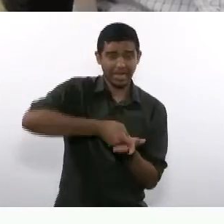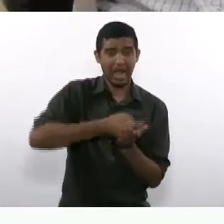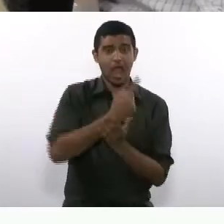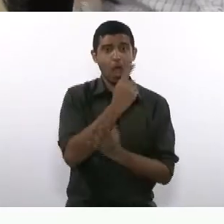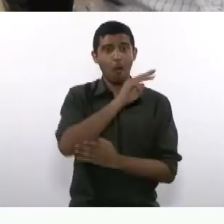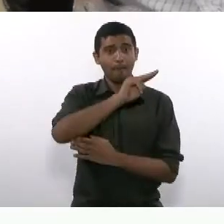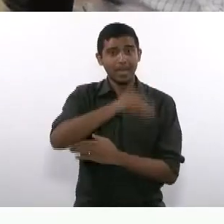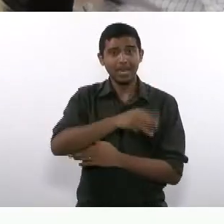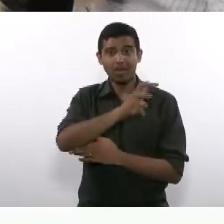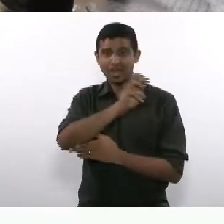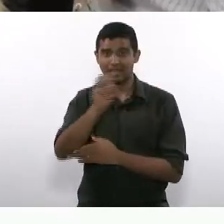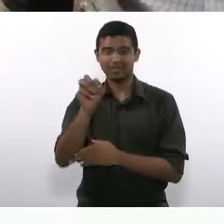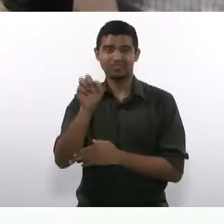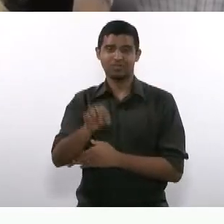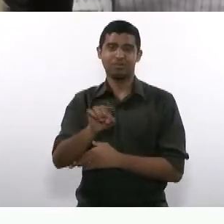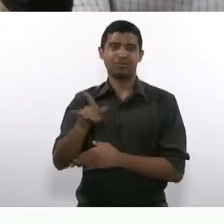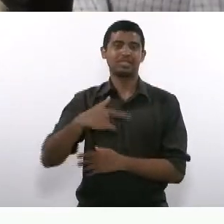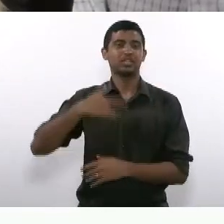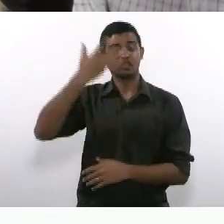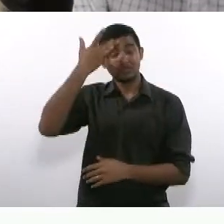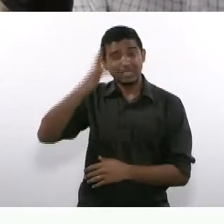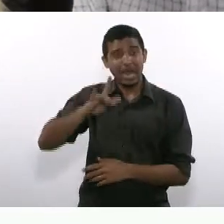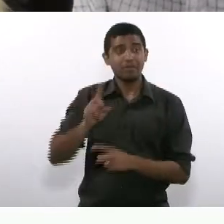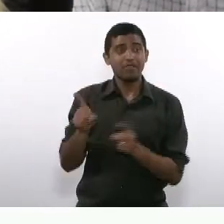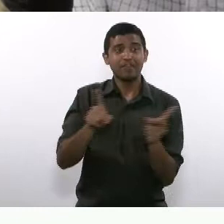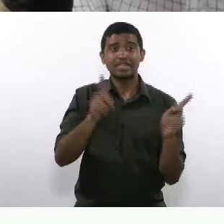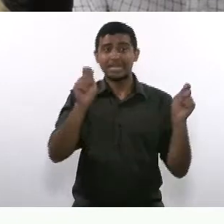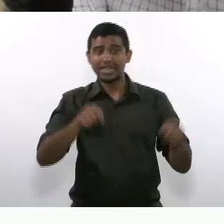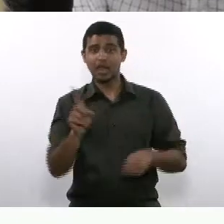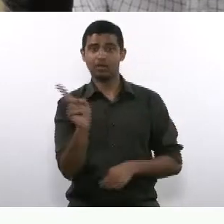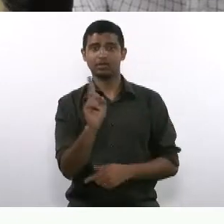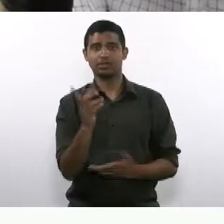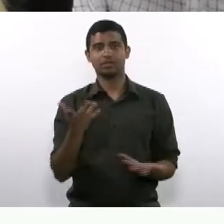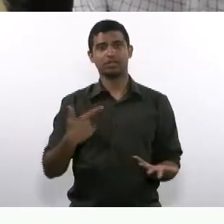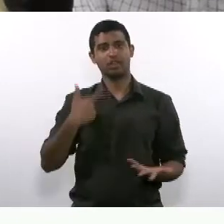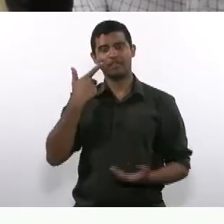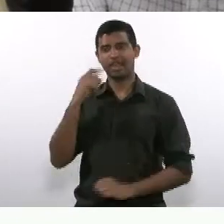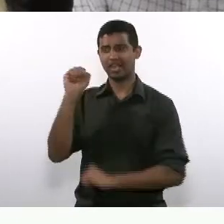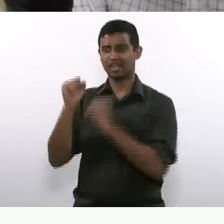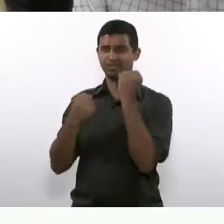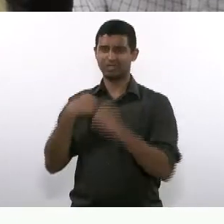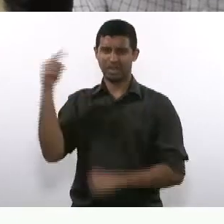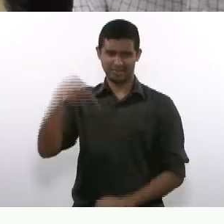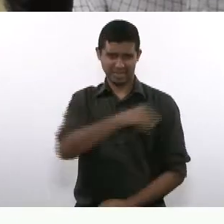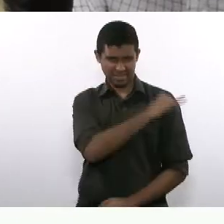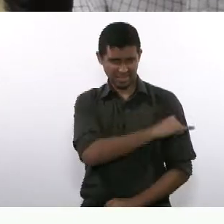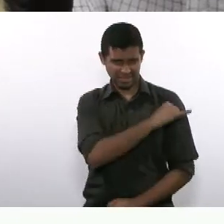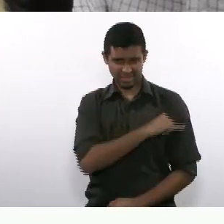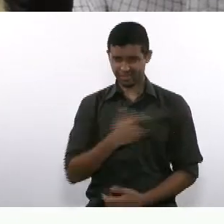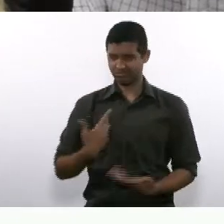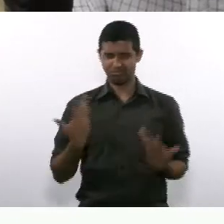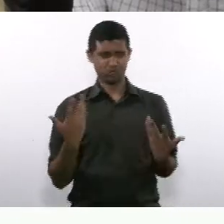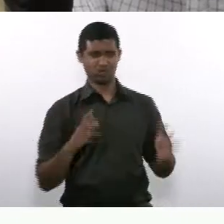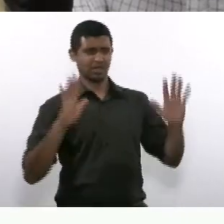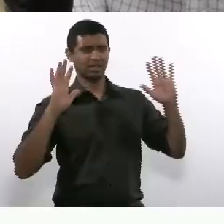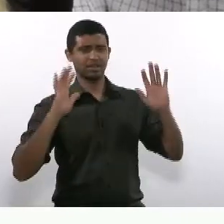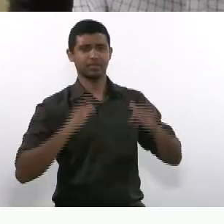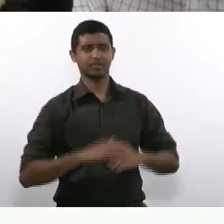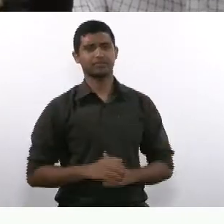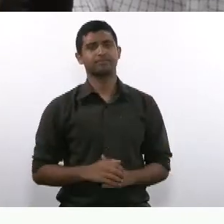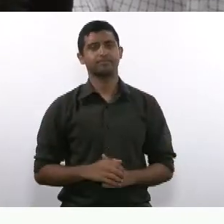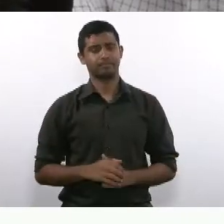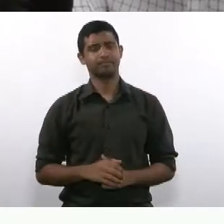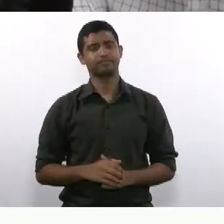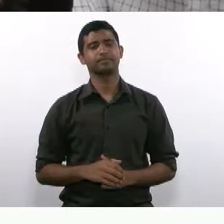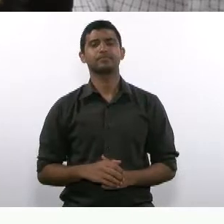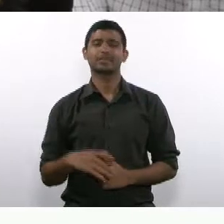milhão, sem saber se ele venderia ou não. Ou seja, a indústria não queria mais vir para o Rio para participar de feiras. Além